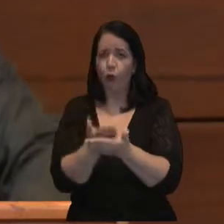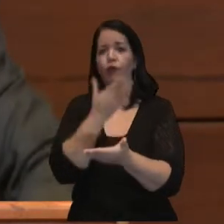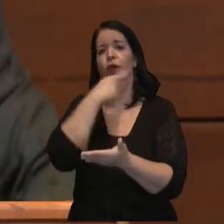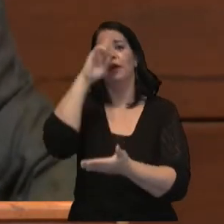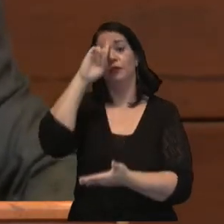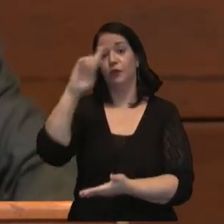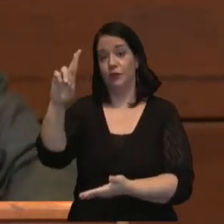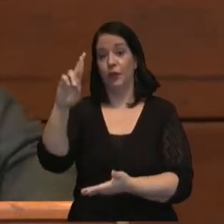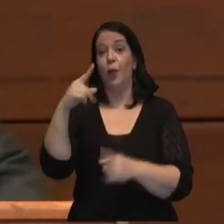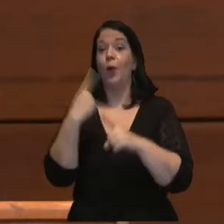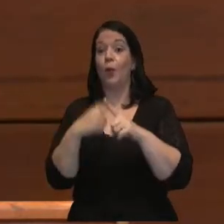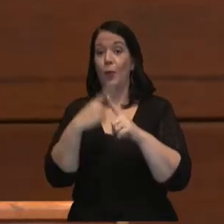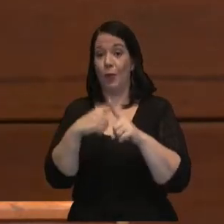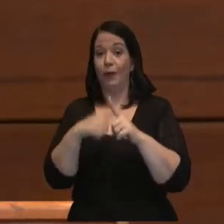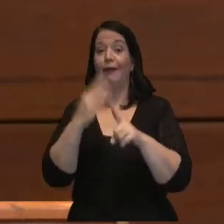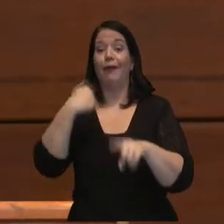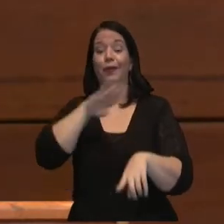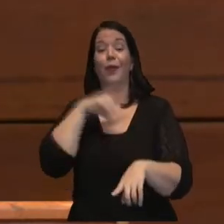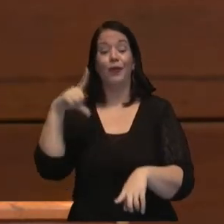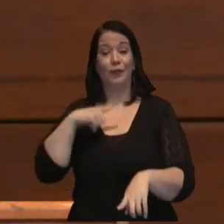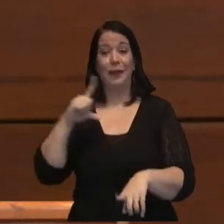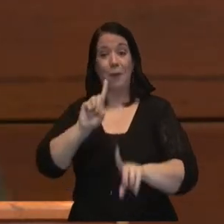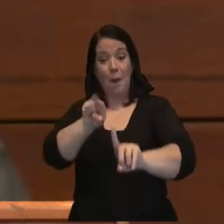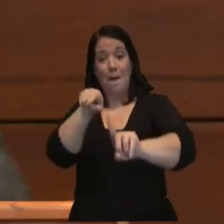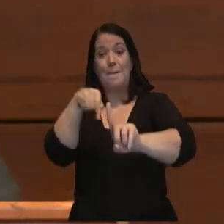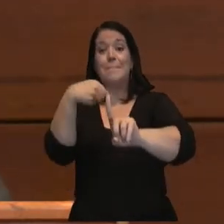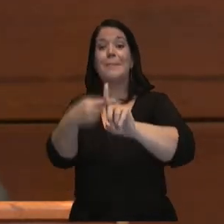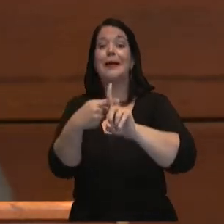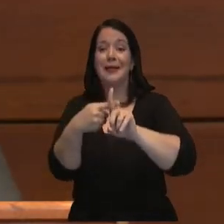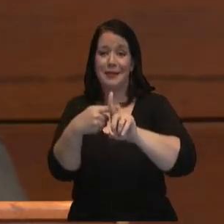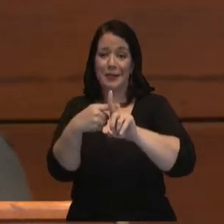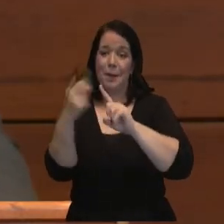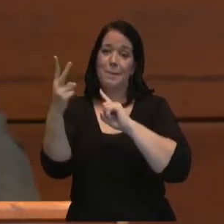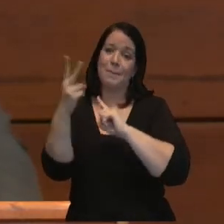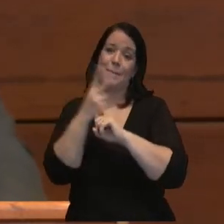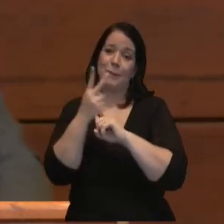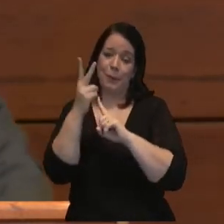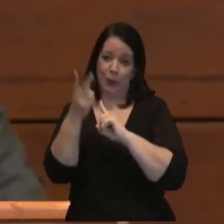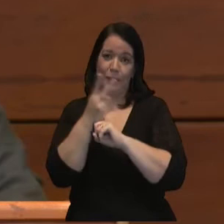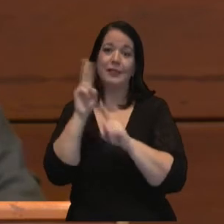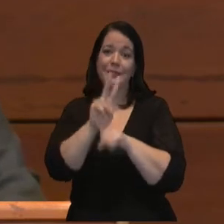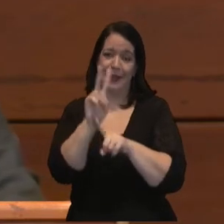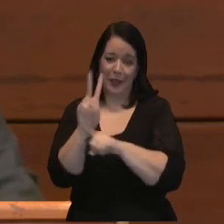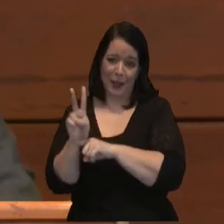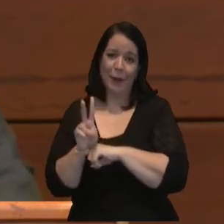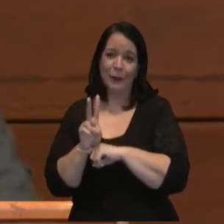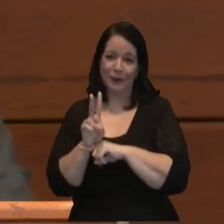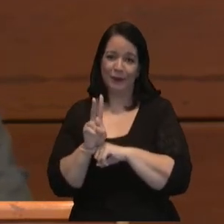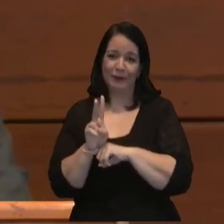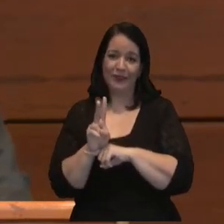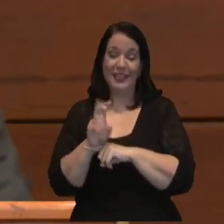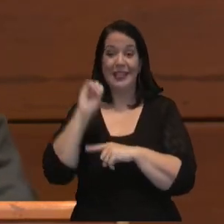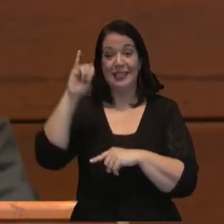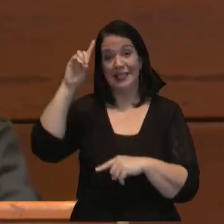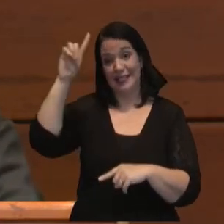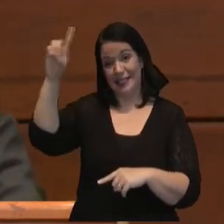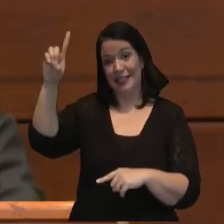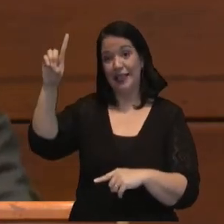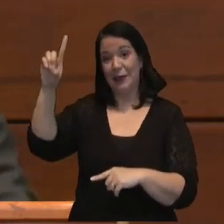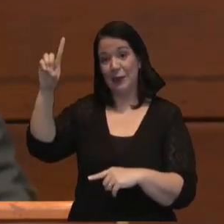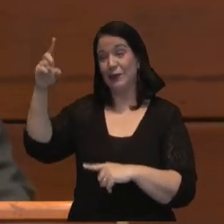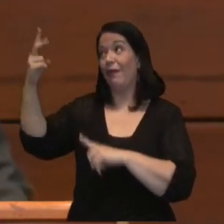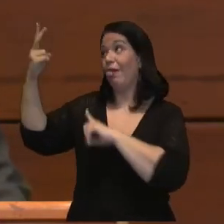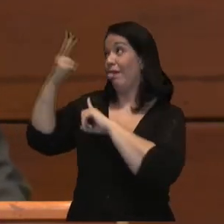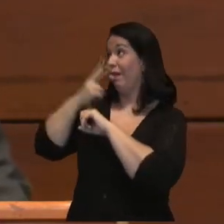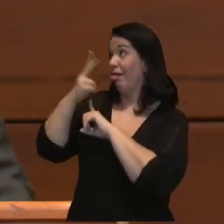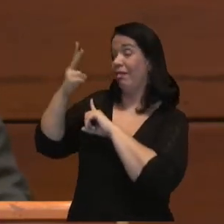que estão por nós do que contra nós. E se Deus é por nós, quem